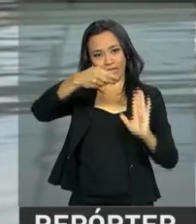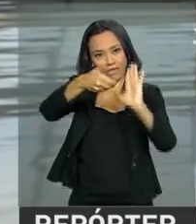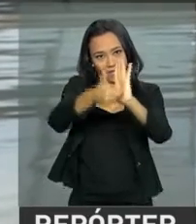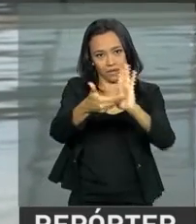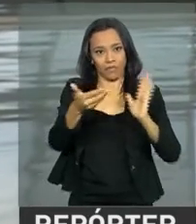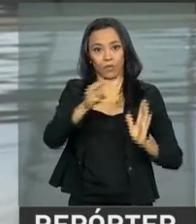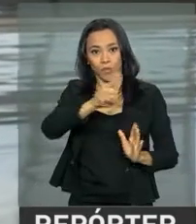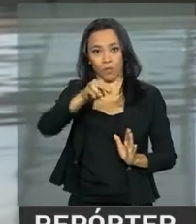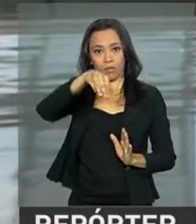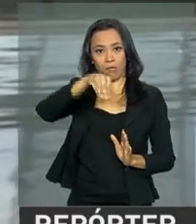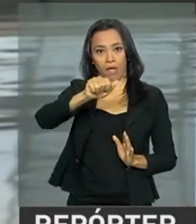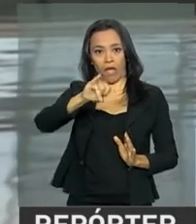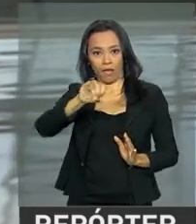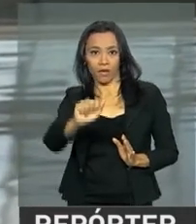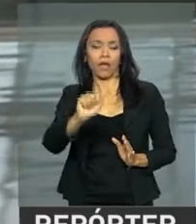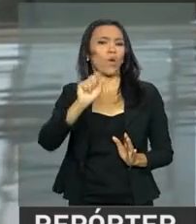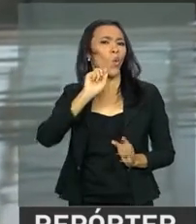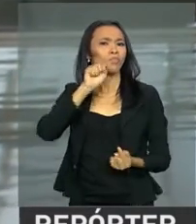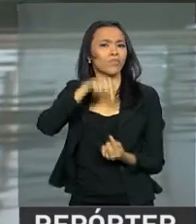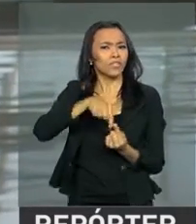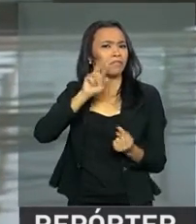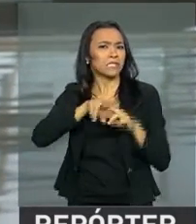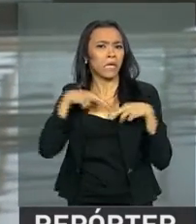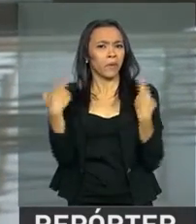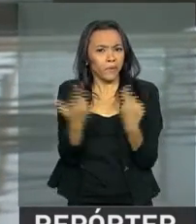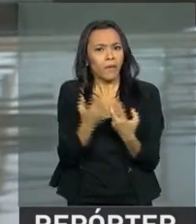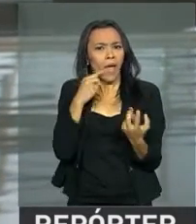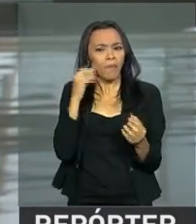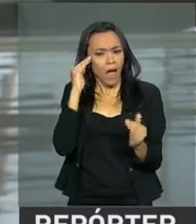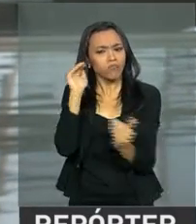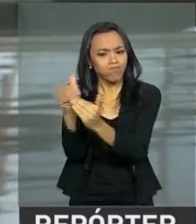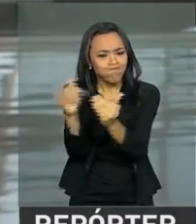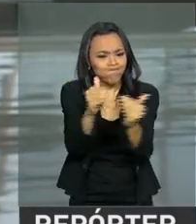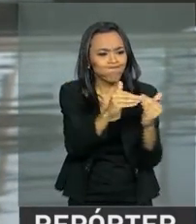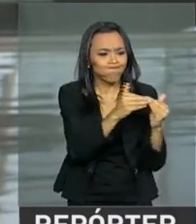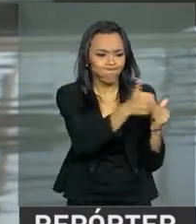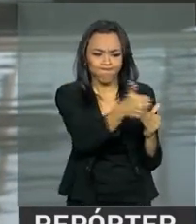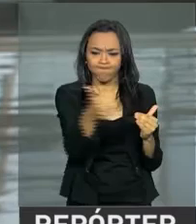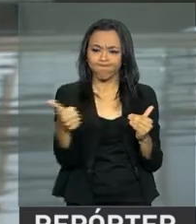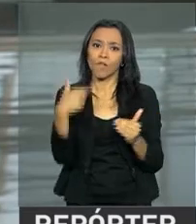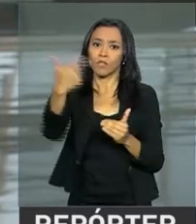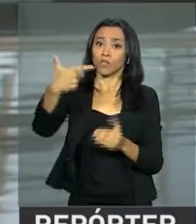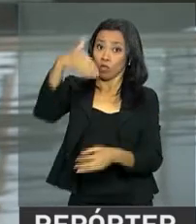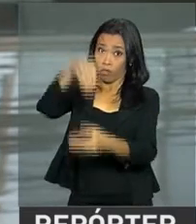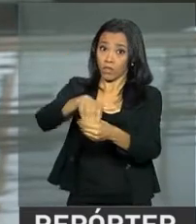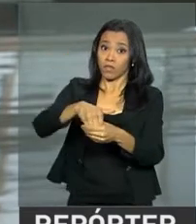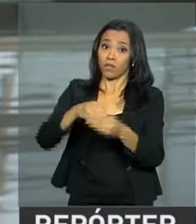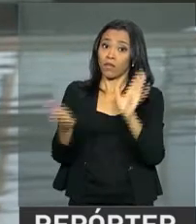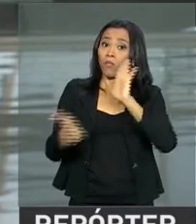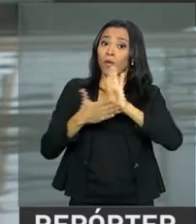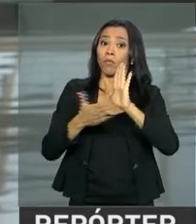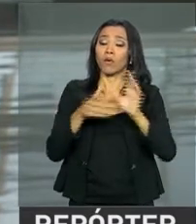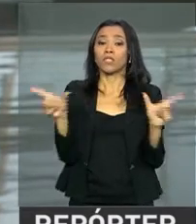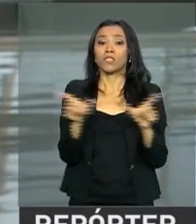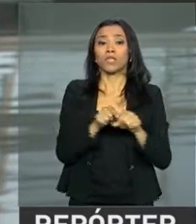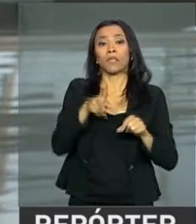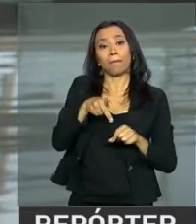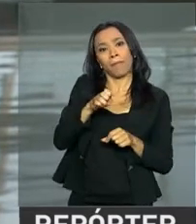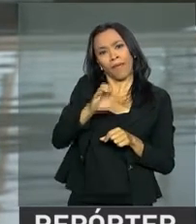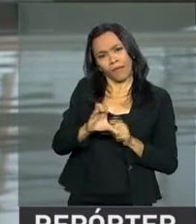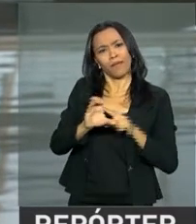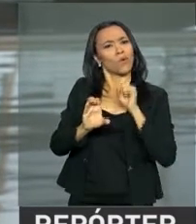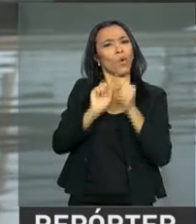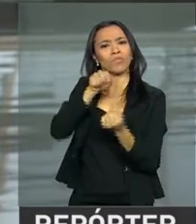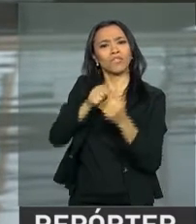O encontro foi para reafirmar a união da base aliada para votar em segundo turno a proposta de emenda à Constituição que limita os gastos da